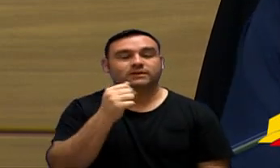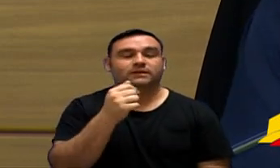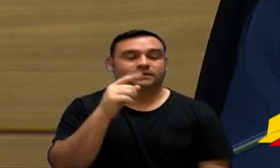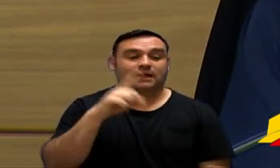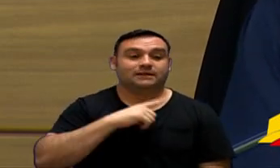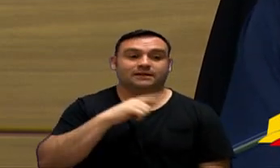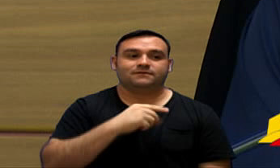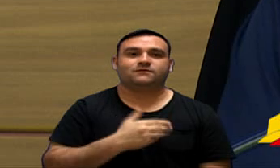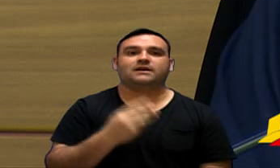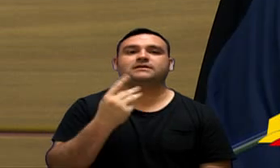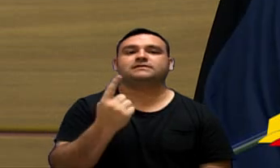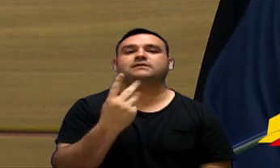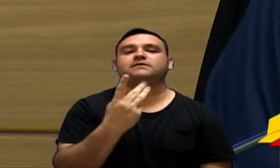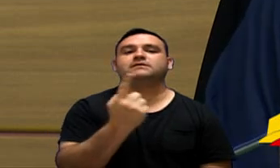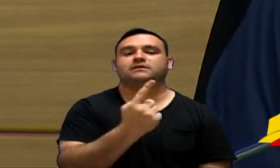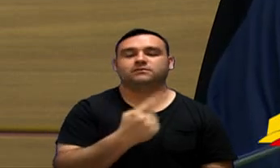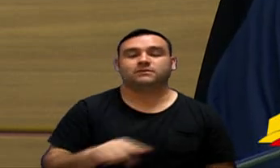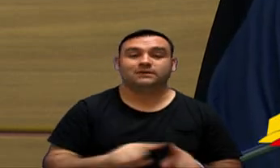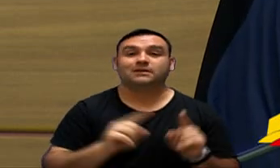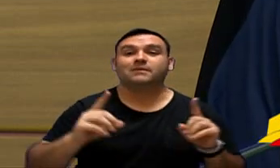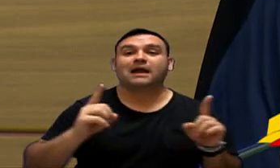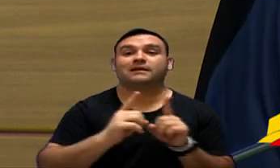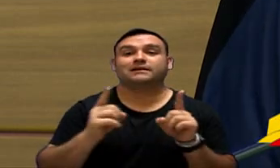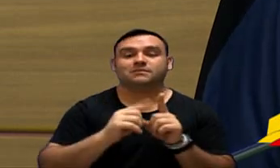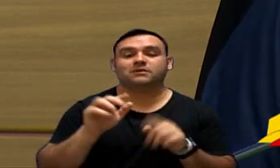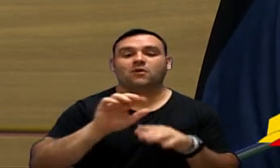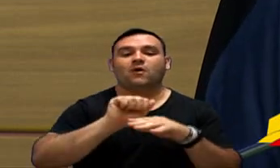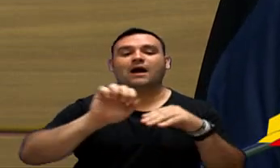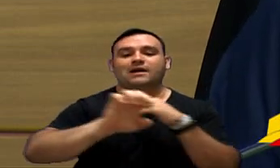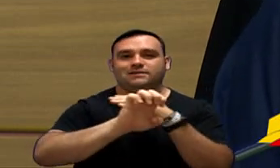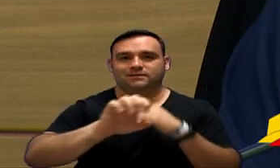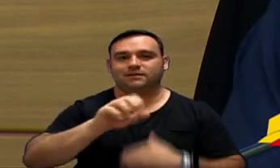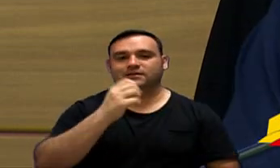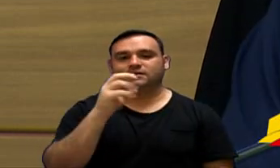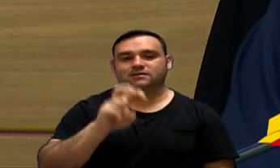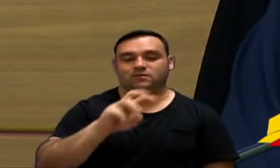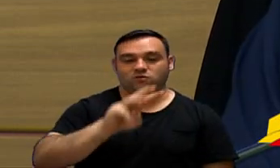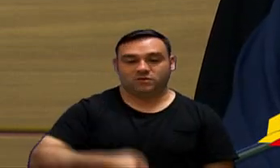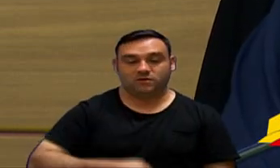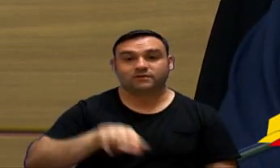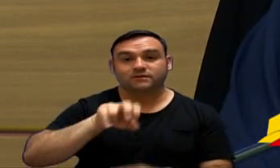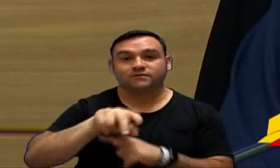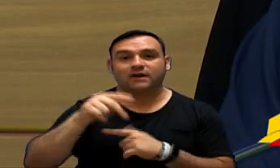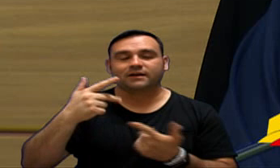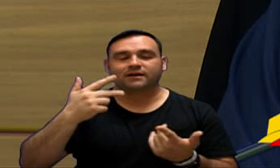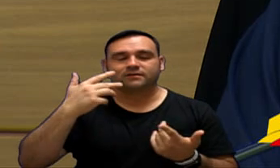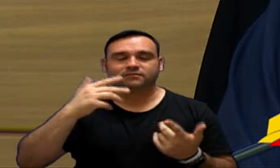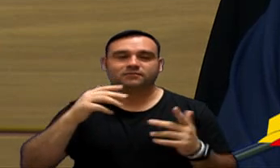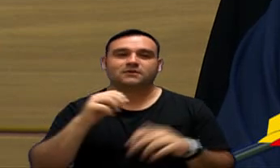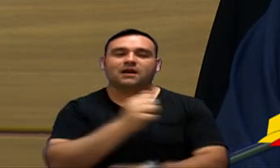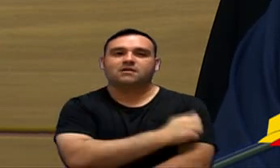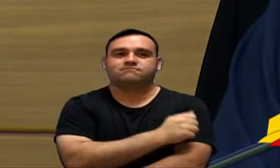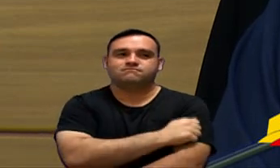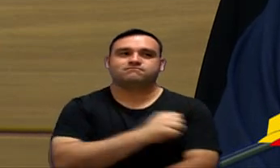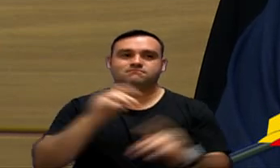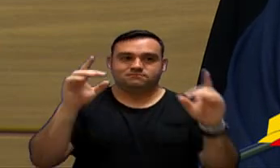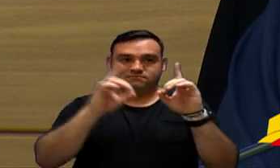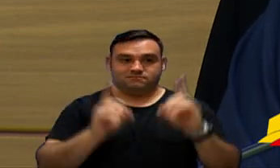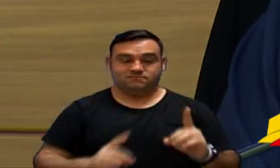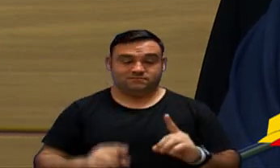131. Atendimento educacional especializado, 5 milhões, vaga para os alunos especiais.